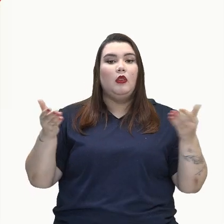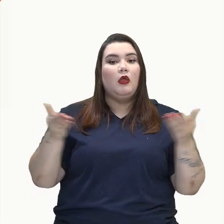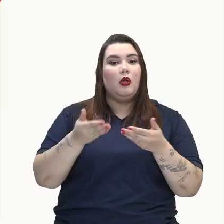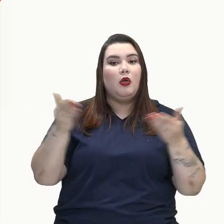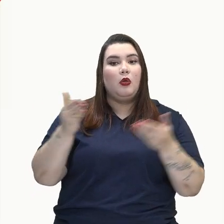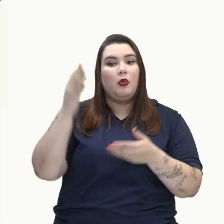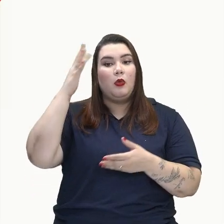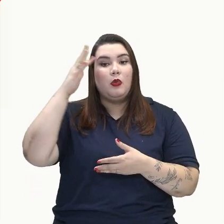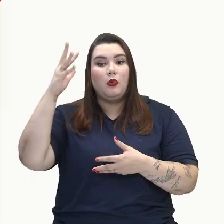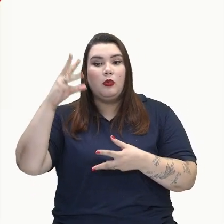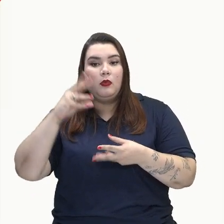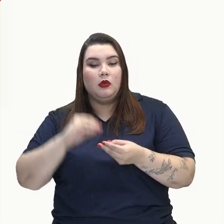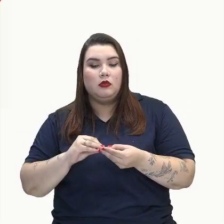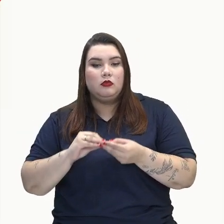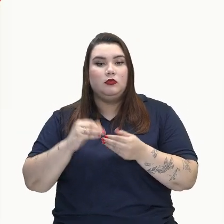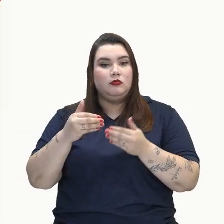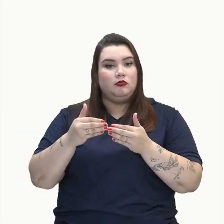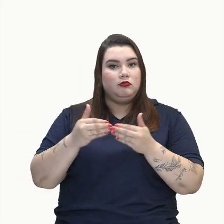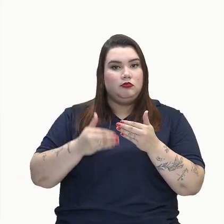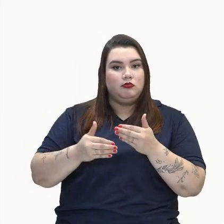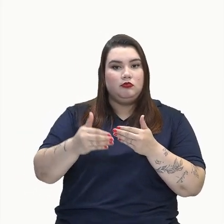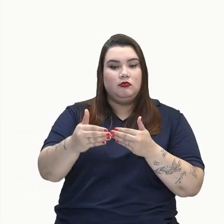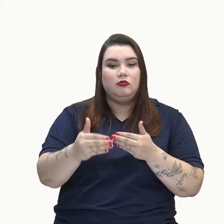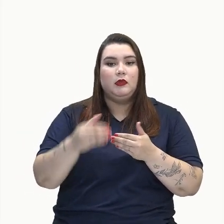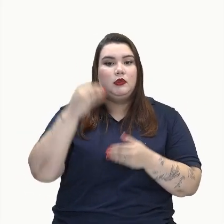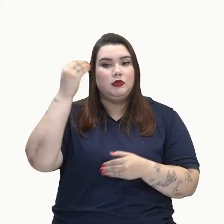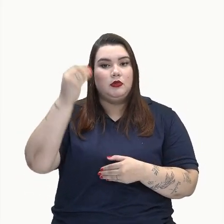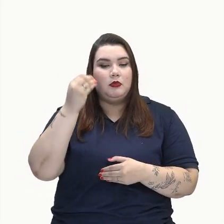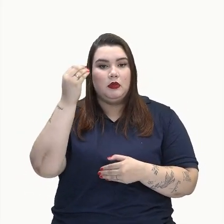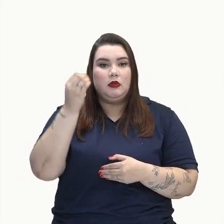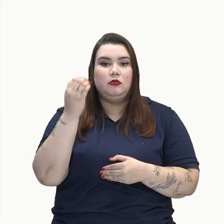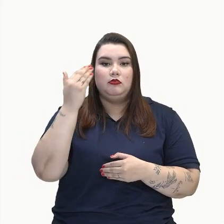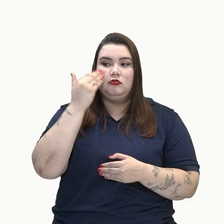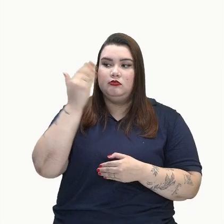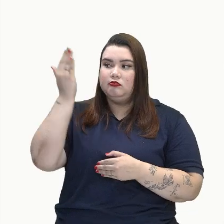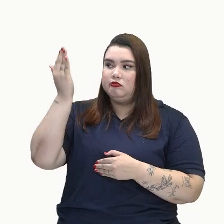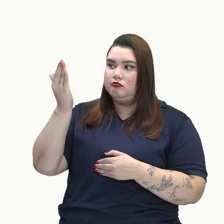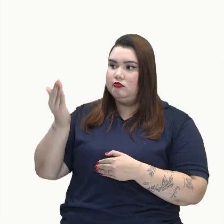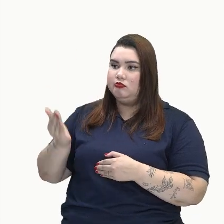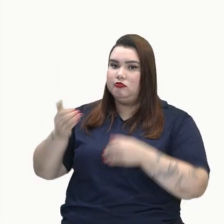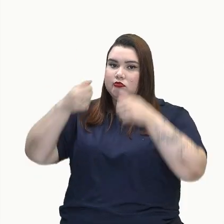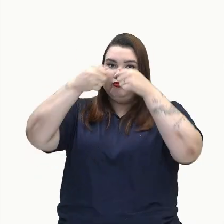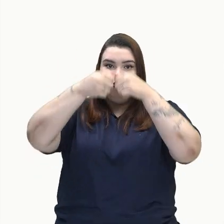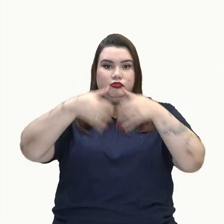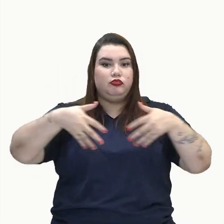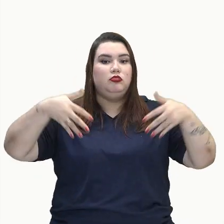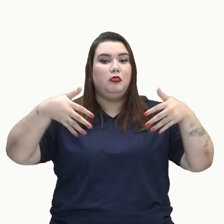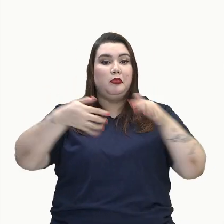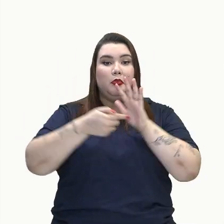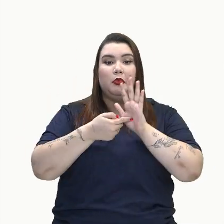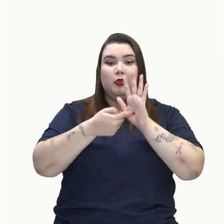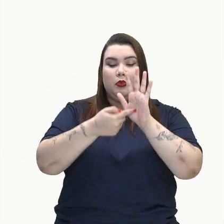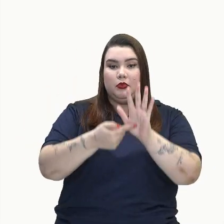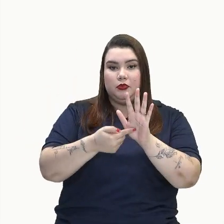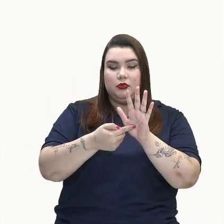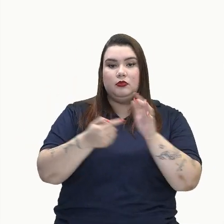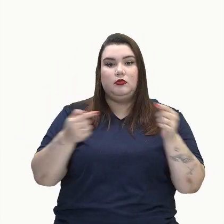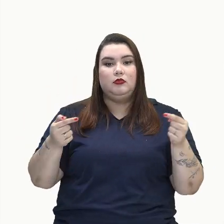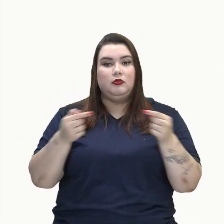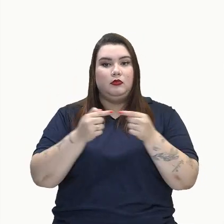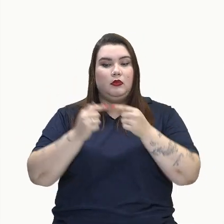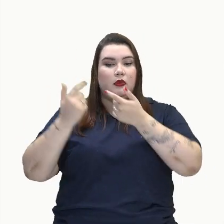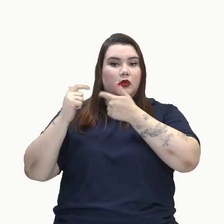entender então, continuando esse experimento a partir dessa geração F1 da